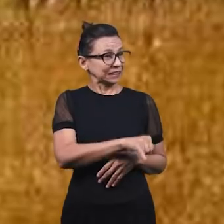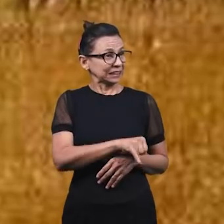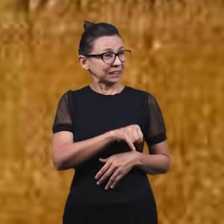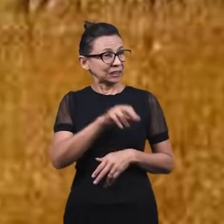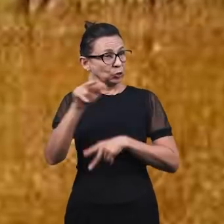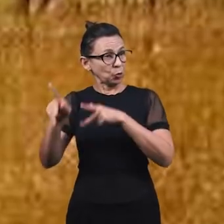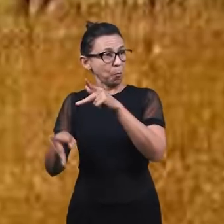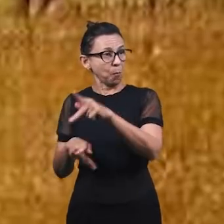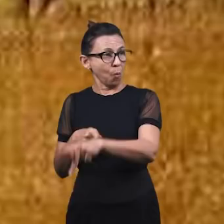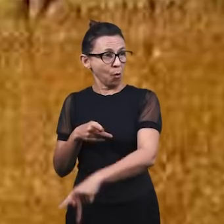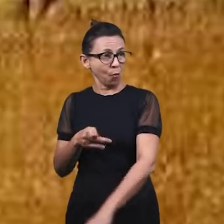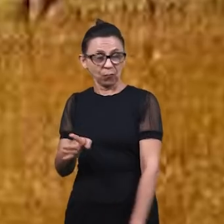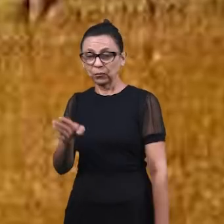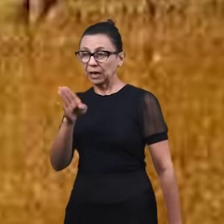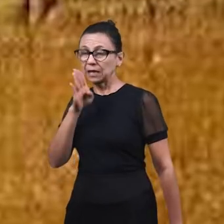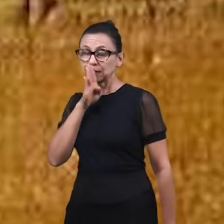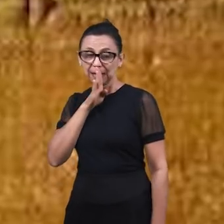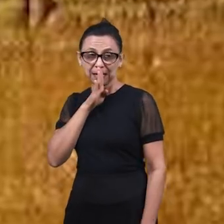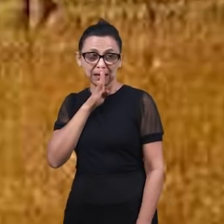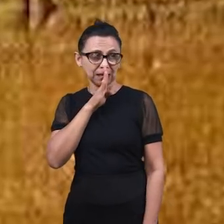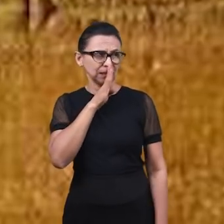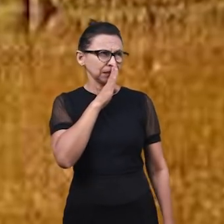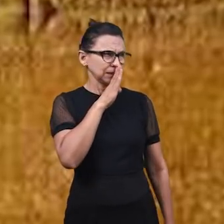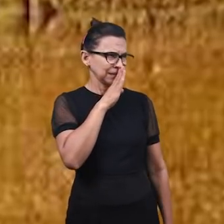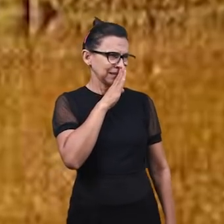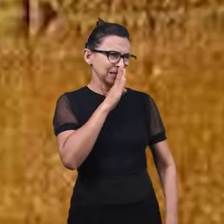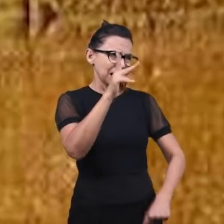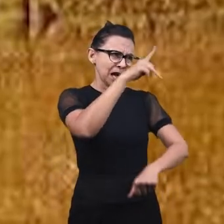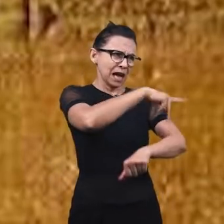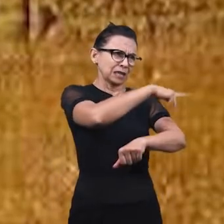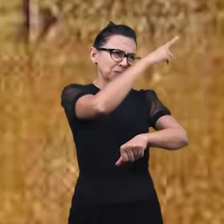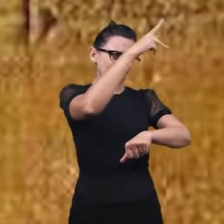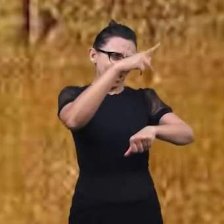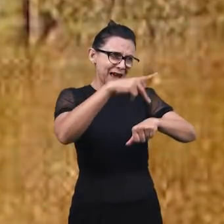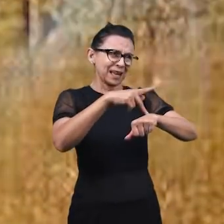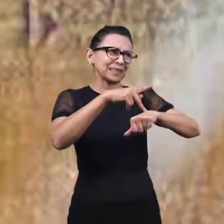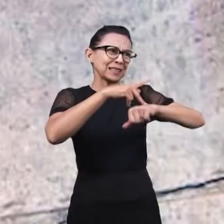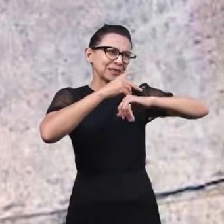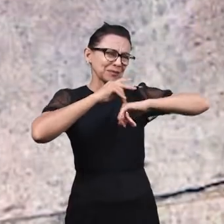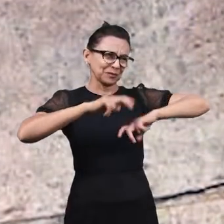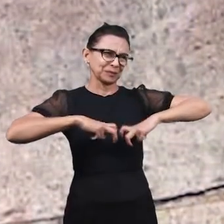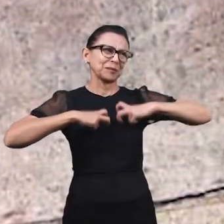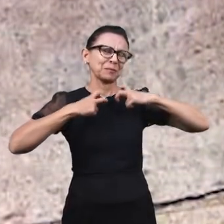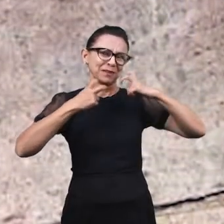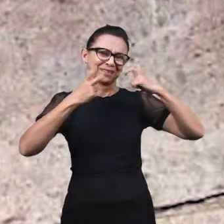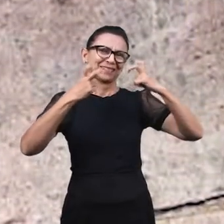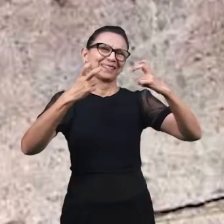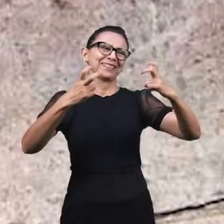satisfação: Se eles se calarem, logo as pedras